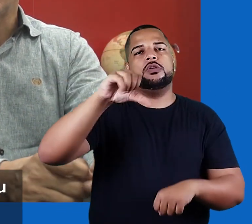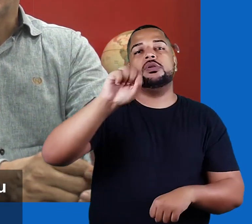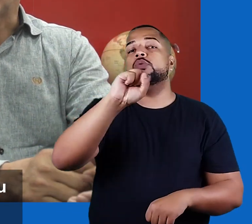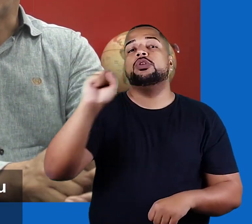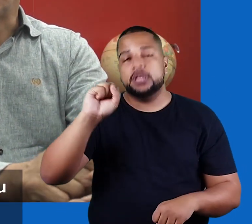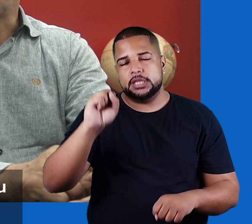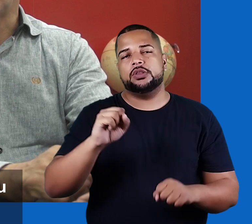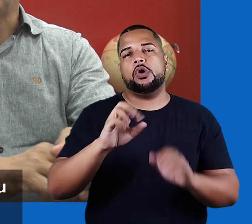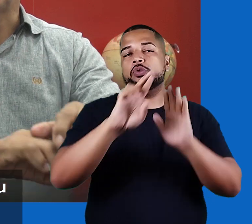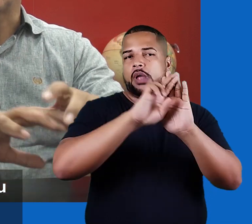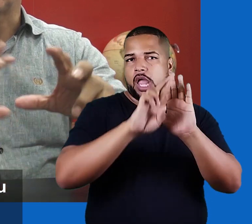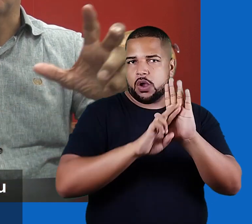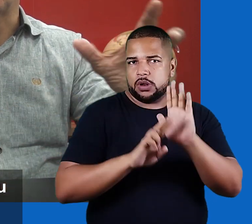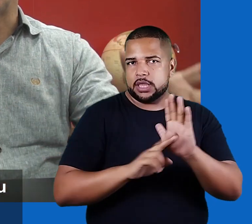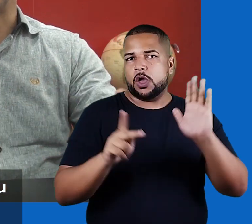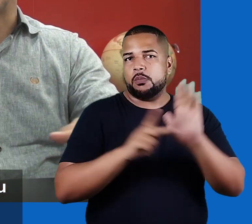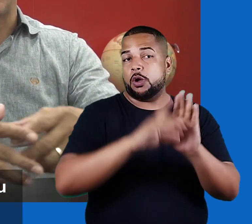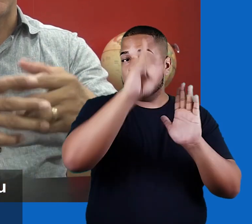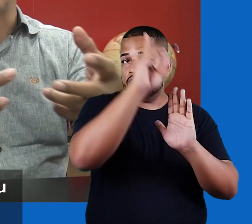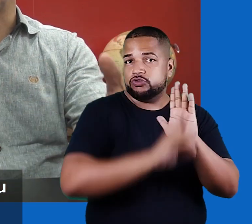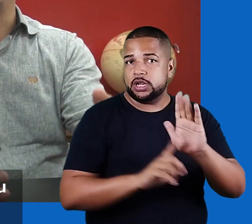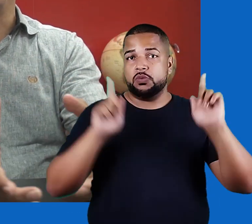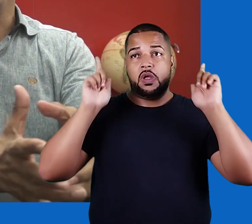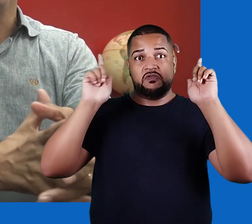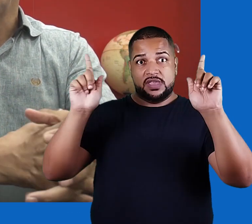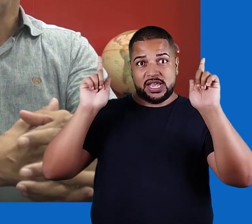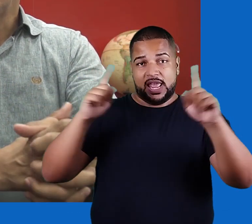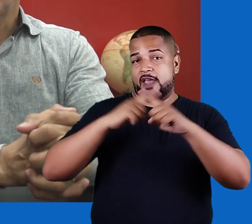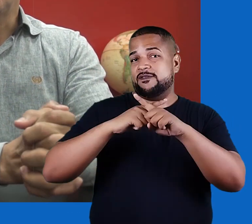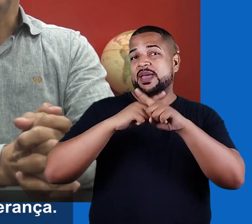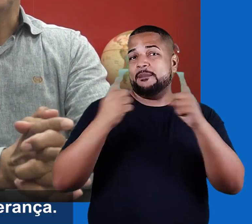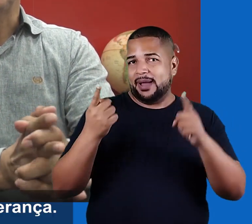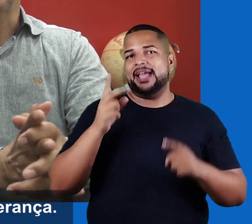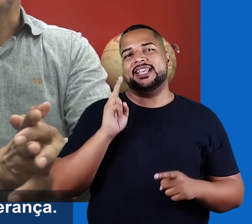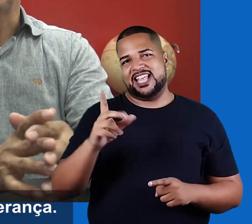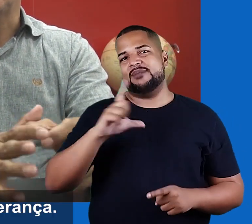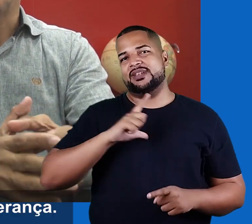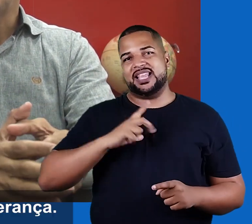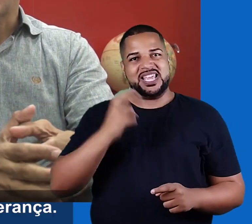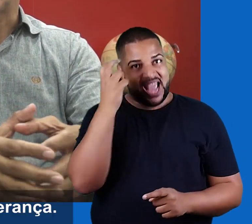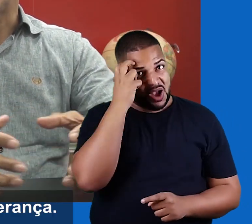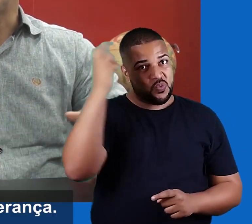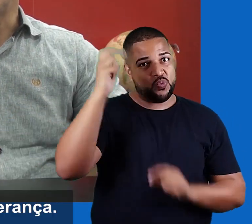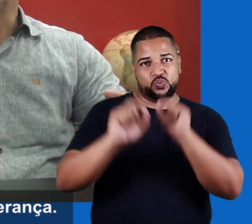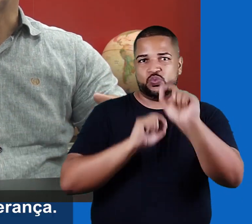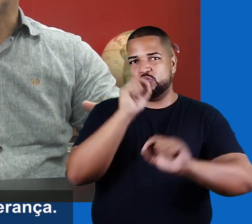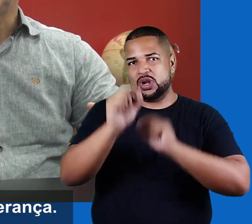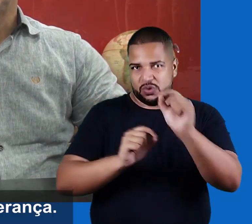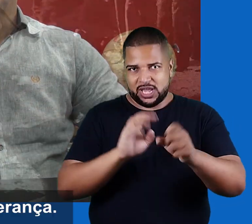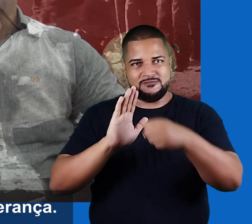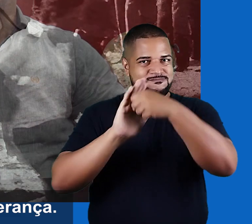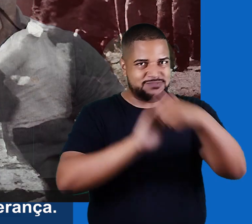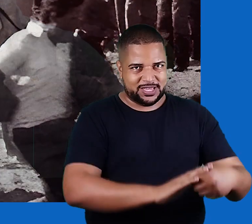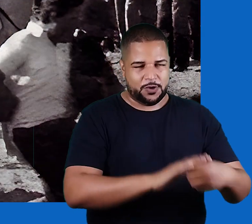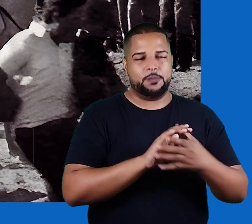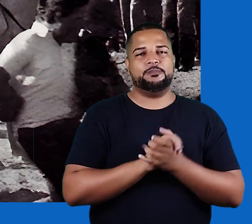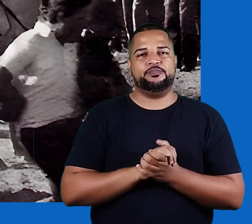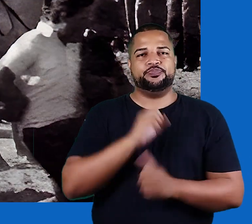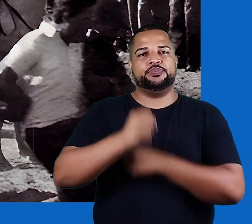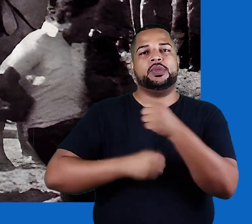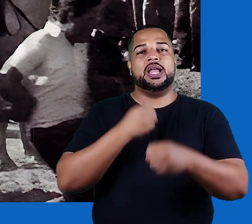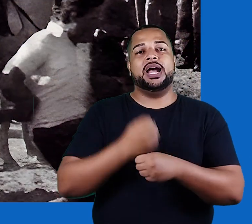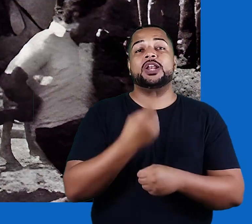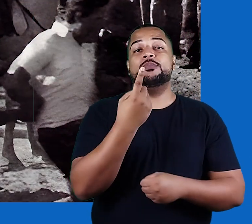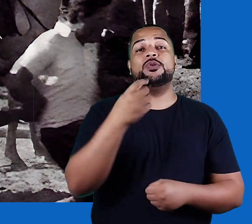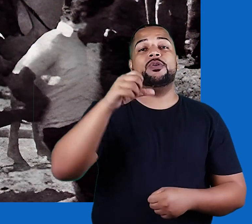88 regularizou muito a questão do direito de greve, tudo isso, mas mesmo assim ainda tinha aquela herança. O ano